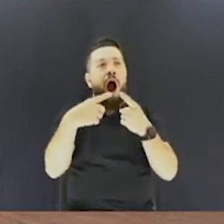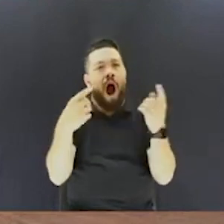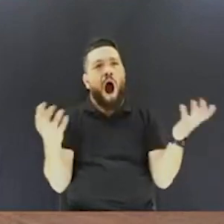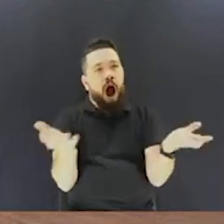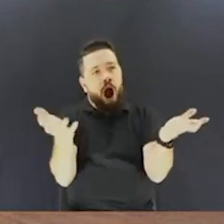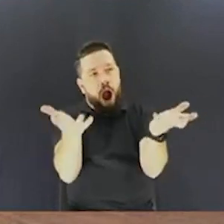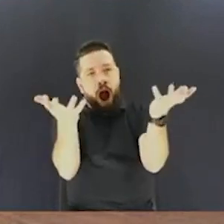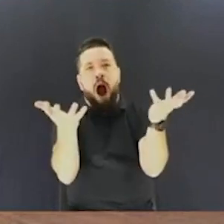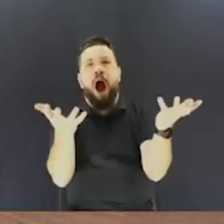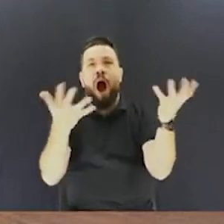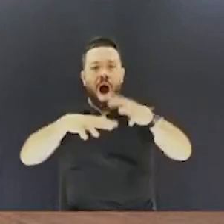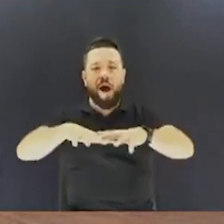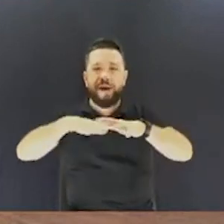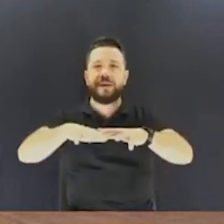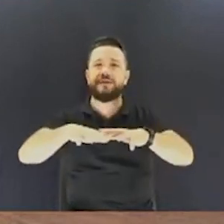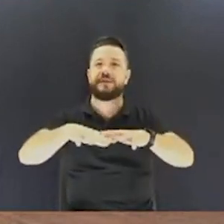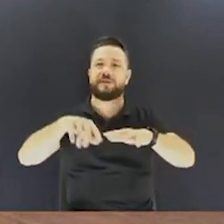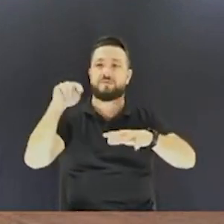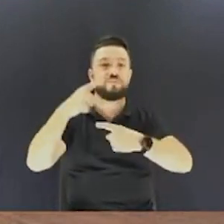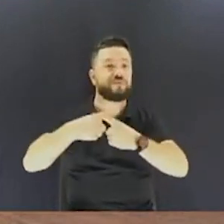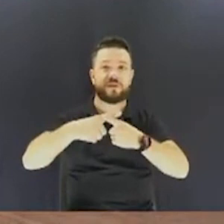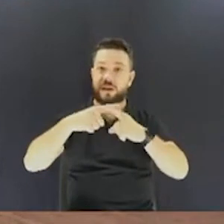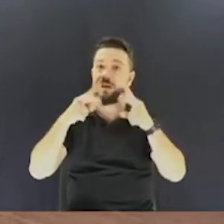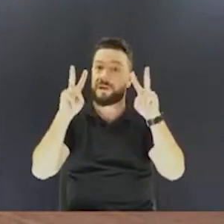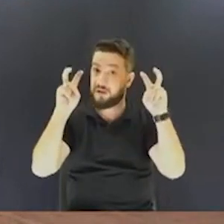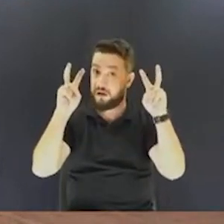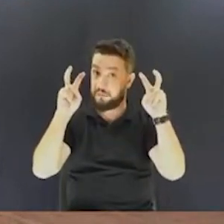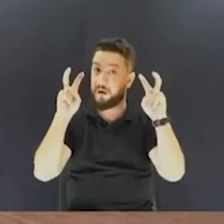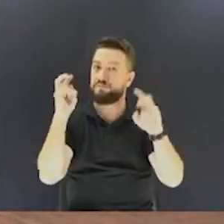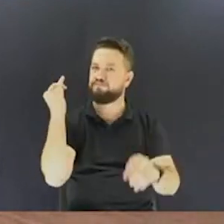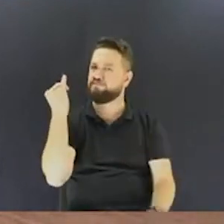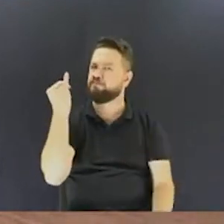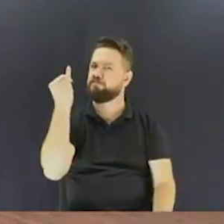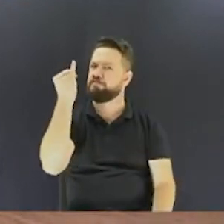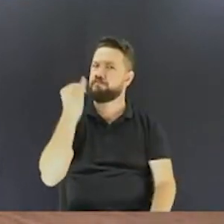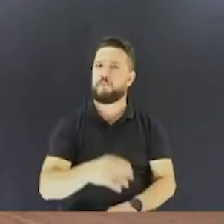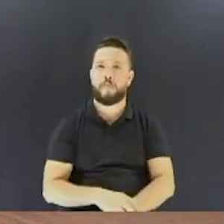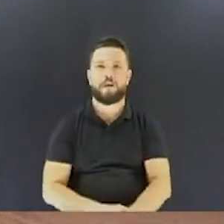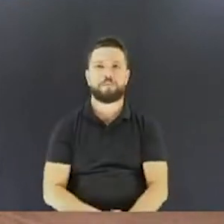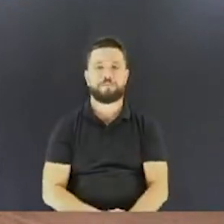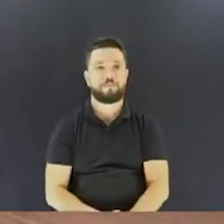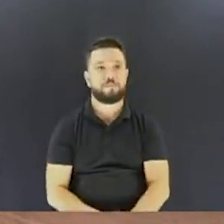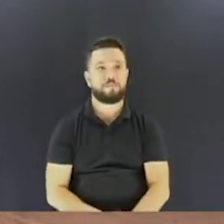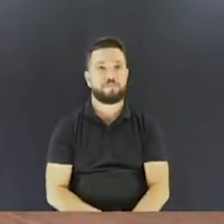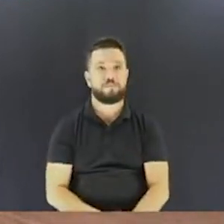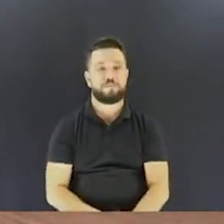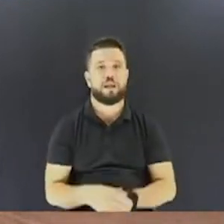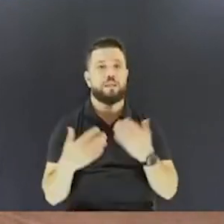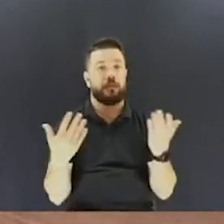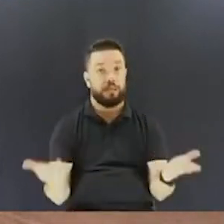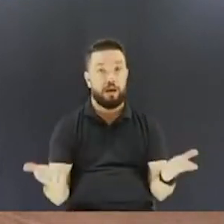da diversidade desse tema tão importante. Então, fica aqui, vereador Ezequias, que gentilmente me